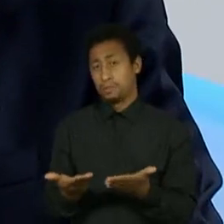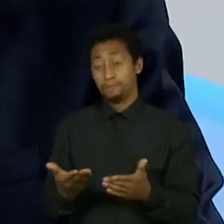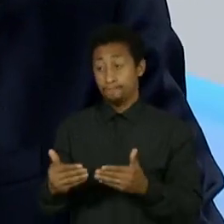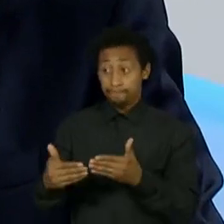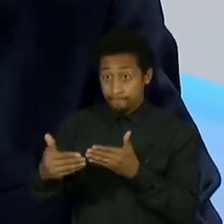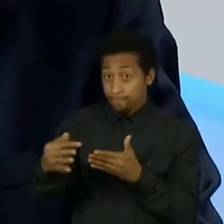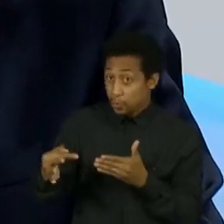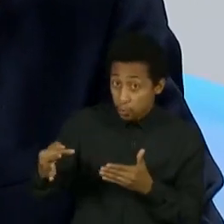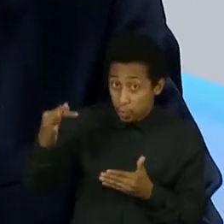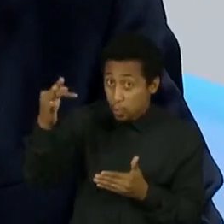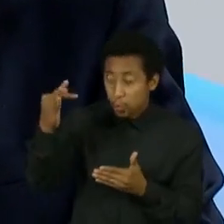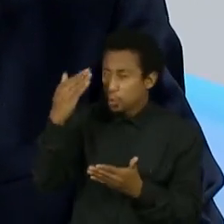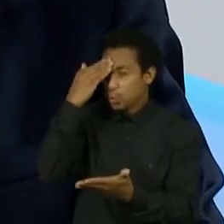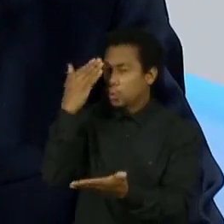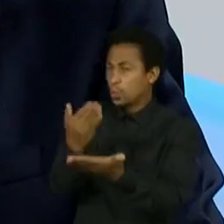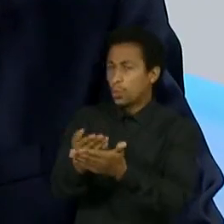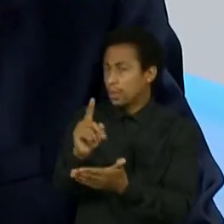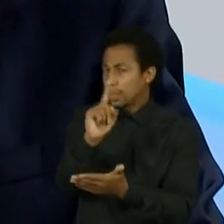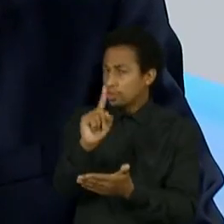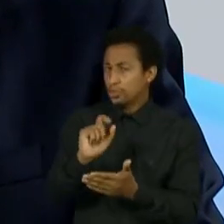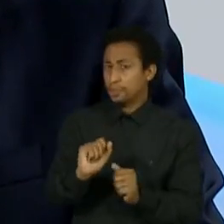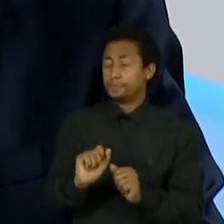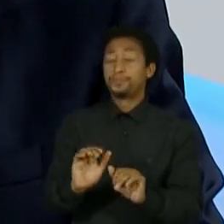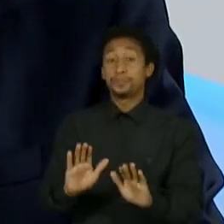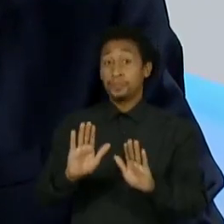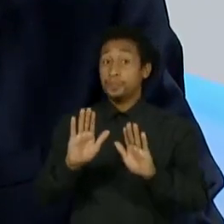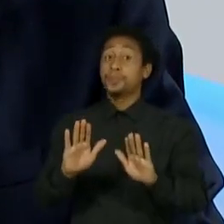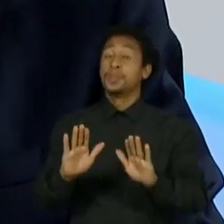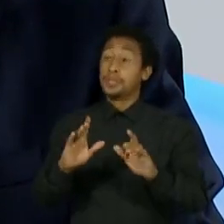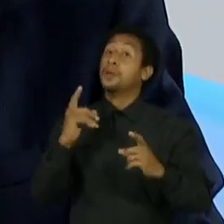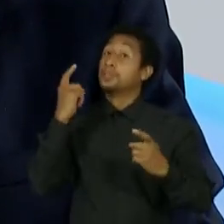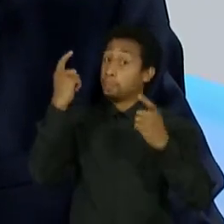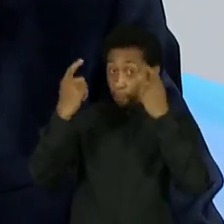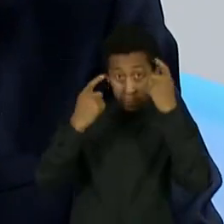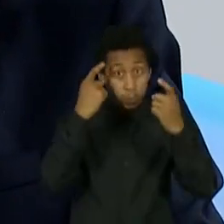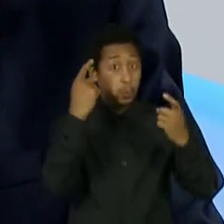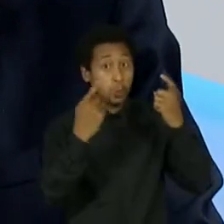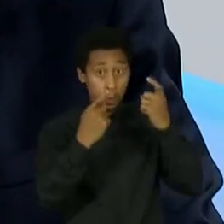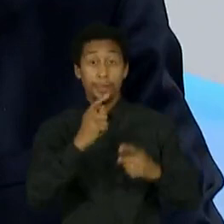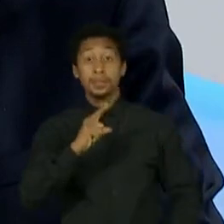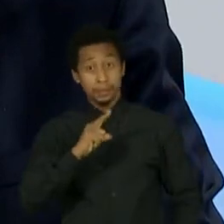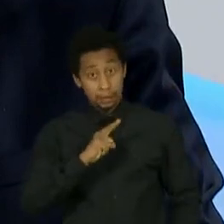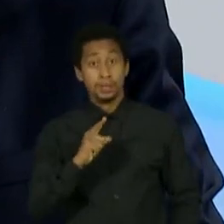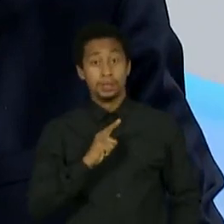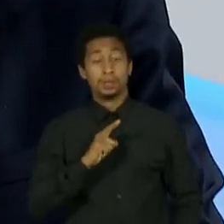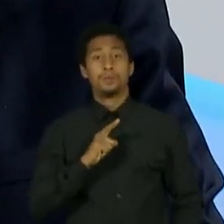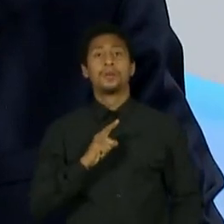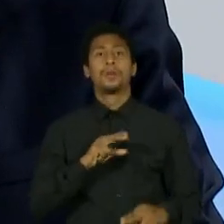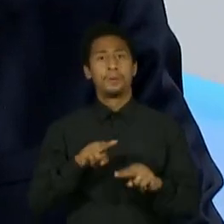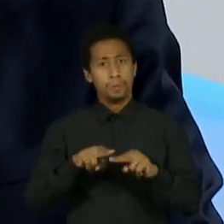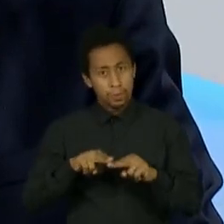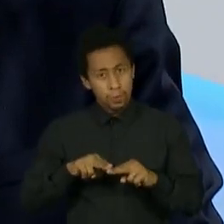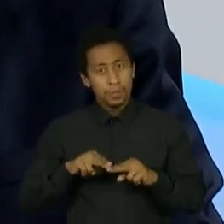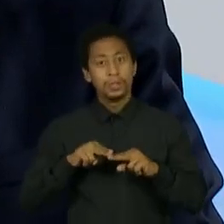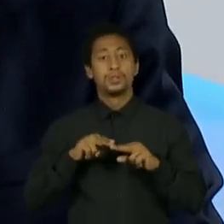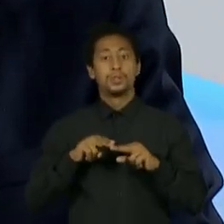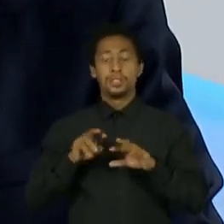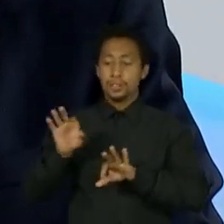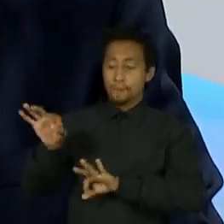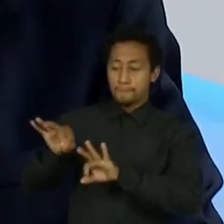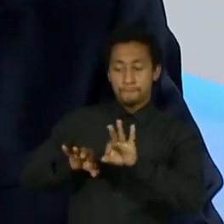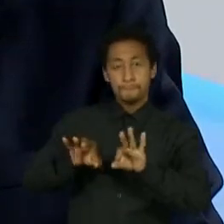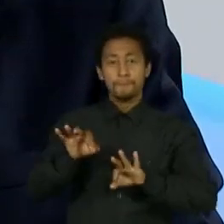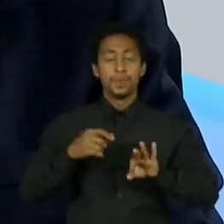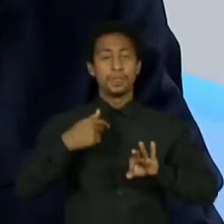teremos mais evidente que a preocupação foi manifestada e esta é a razão pela qual assim naquele